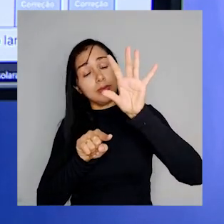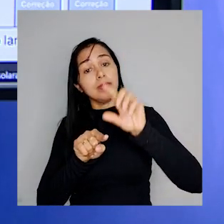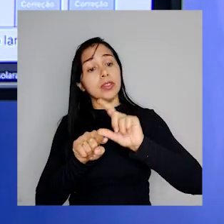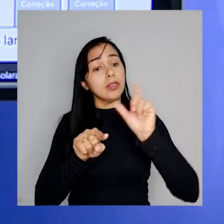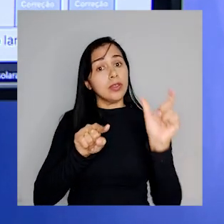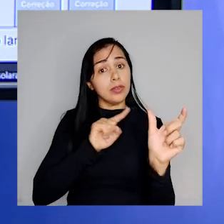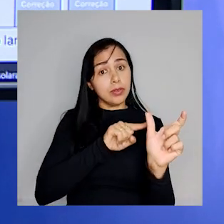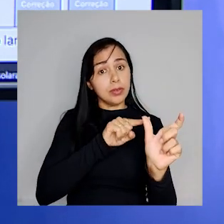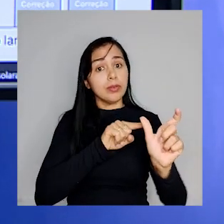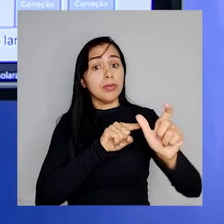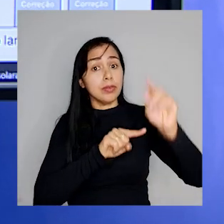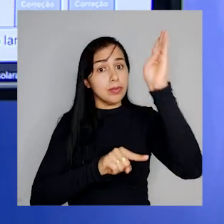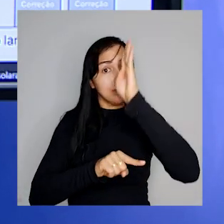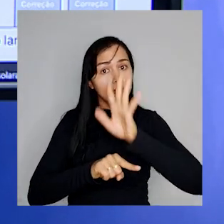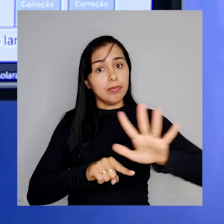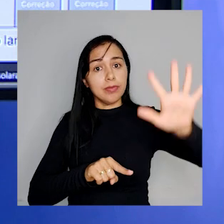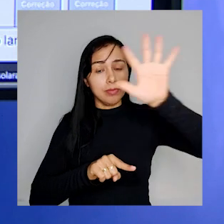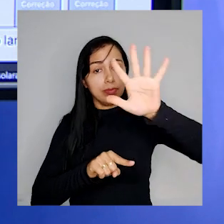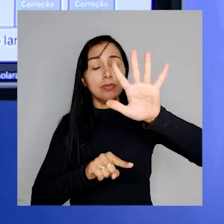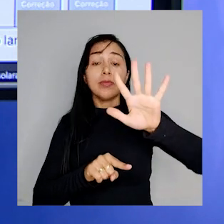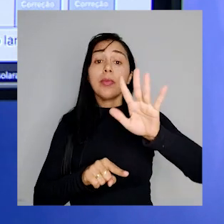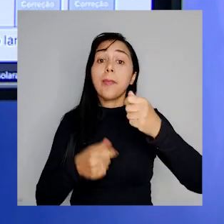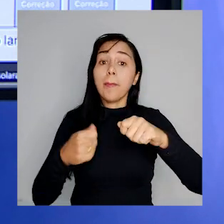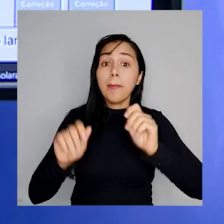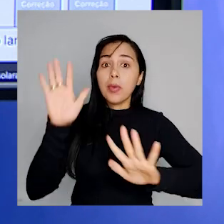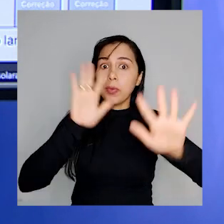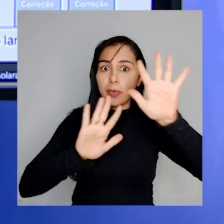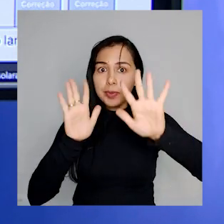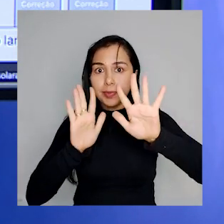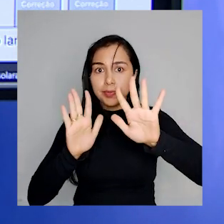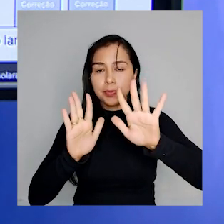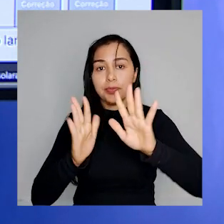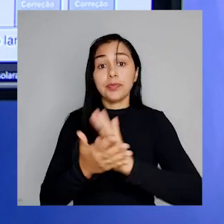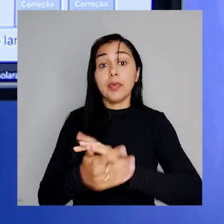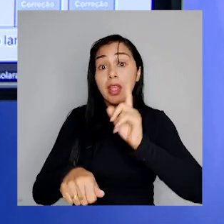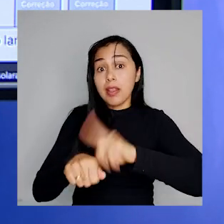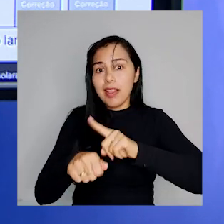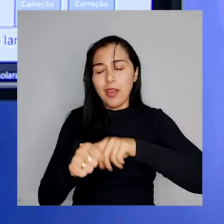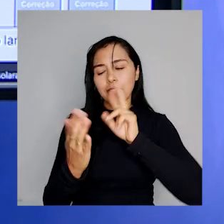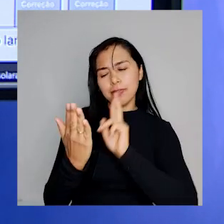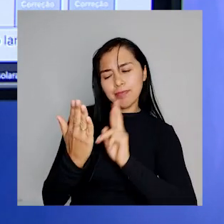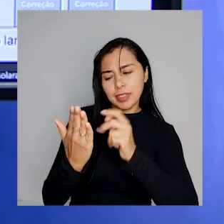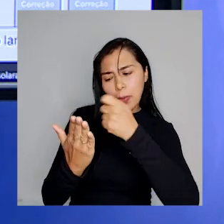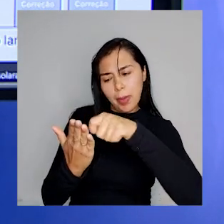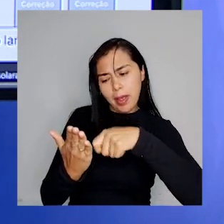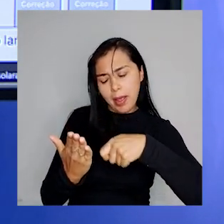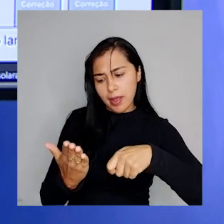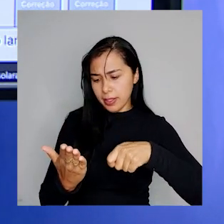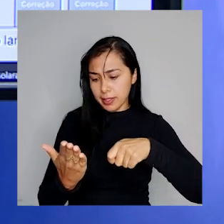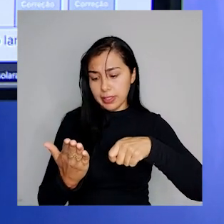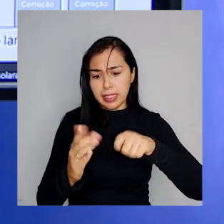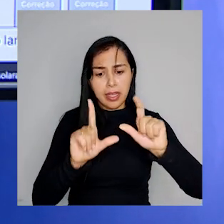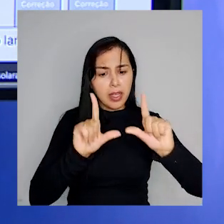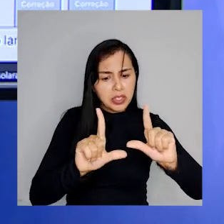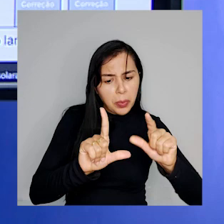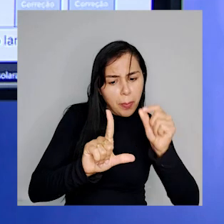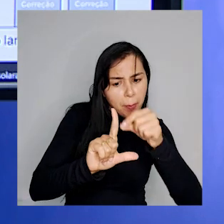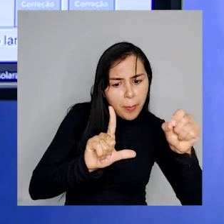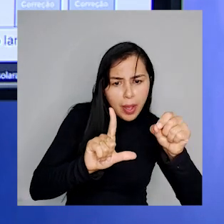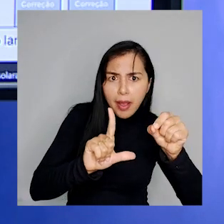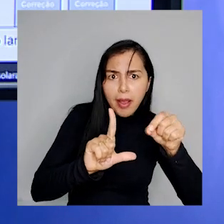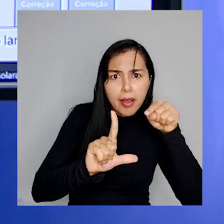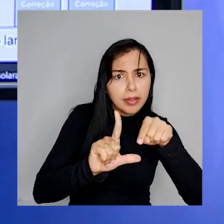nacional. Então a gente tem que tomar bastante cuidado quando for escrever as respostas, da gente não estar